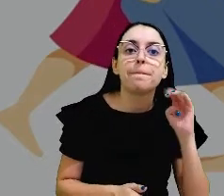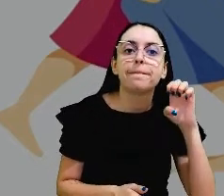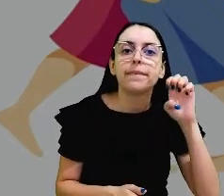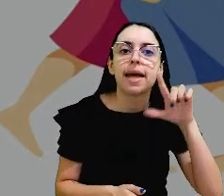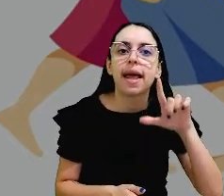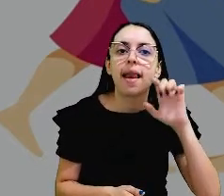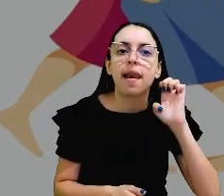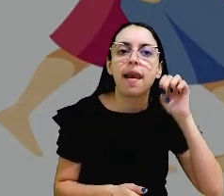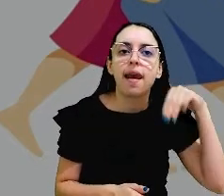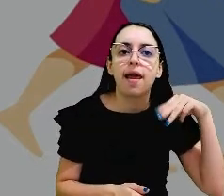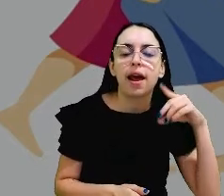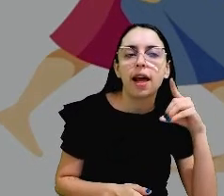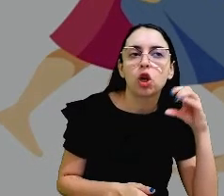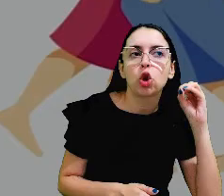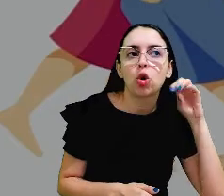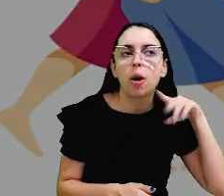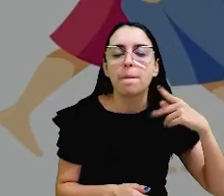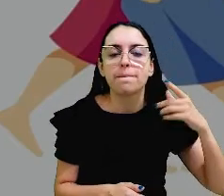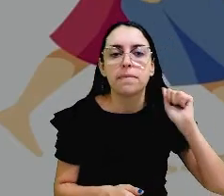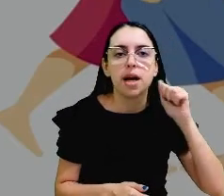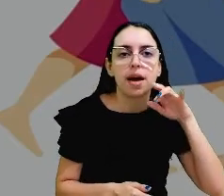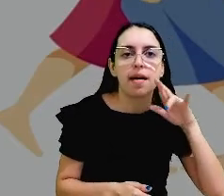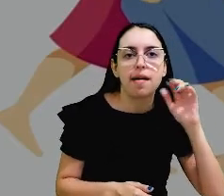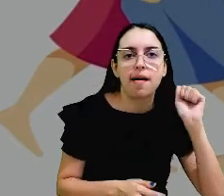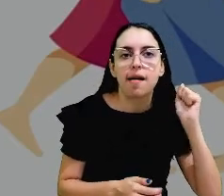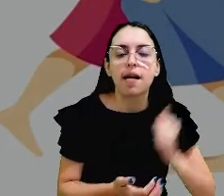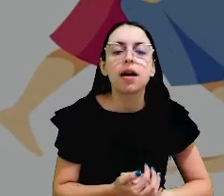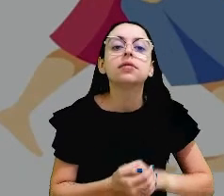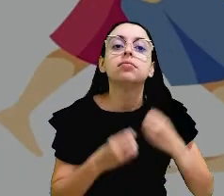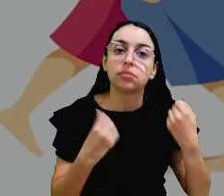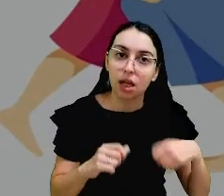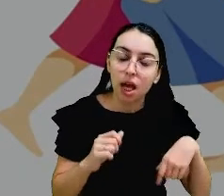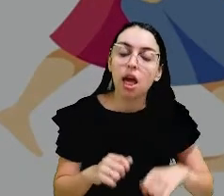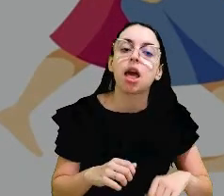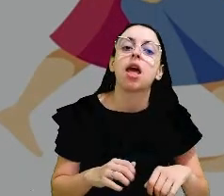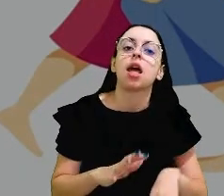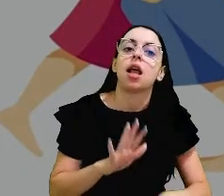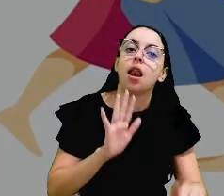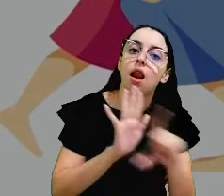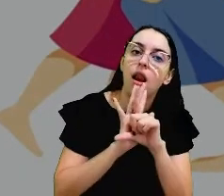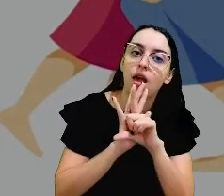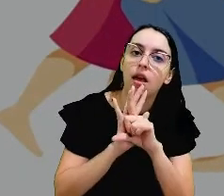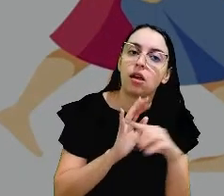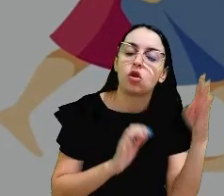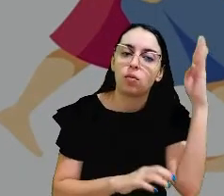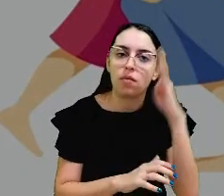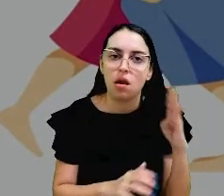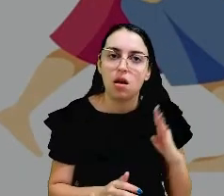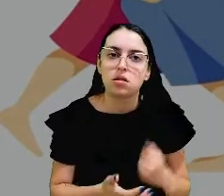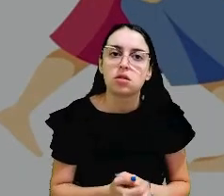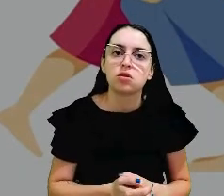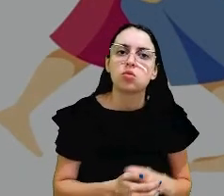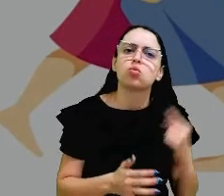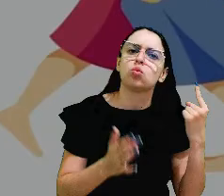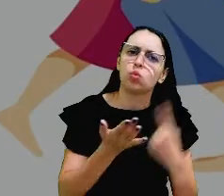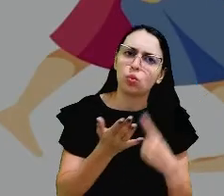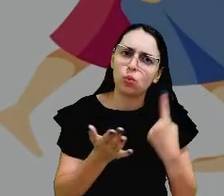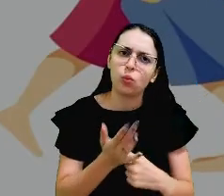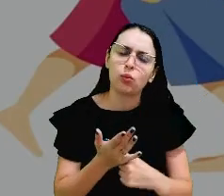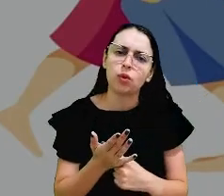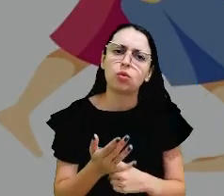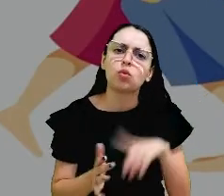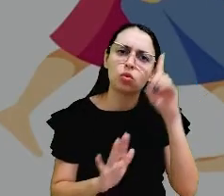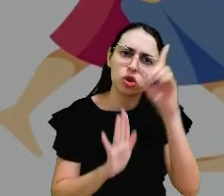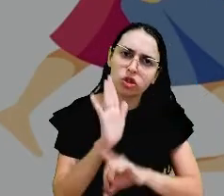Pará contém dispositivos legais que determinam que o Brasil cumpra com o seu